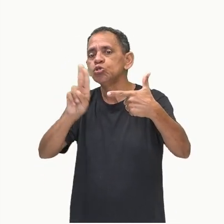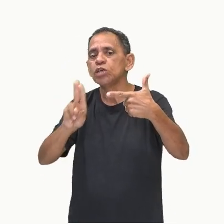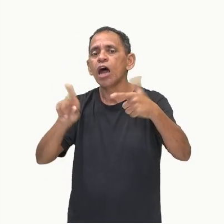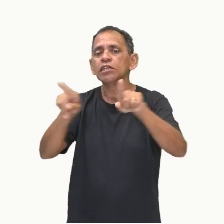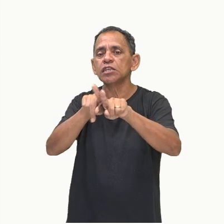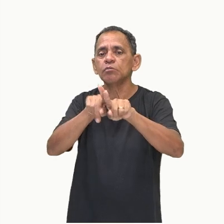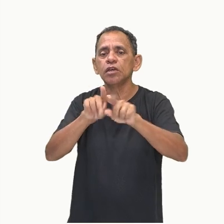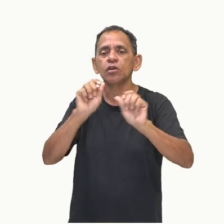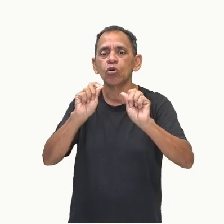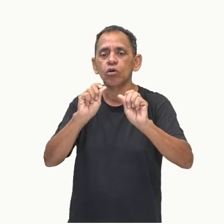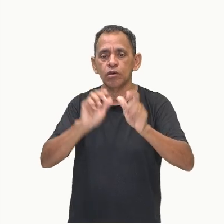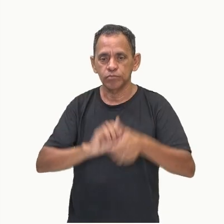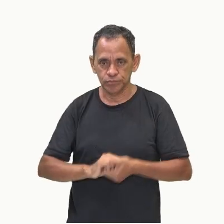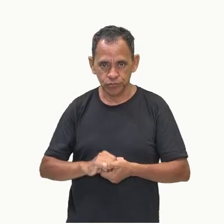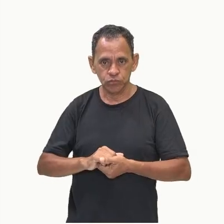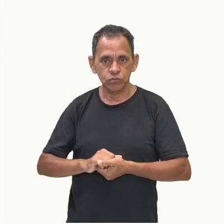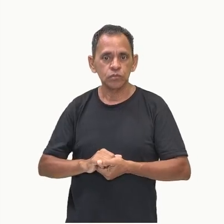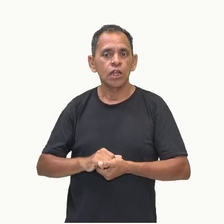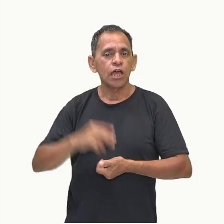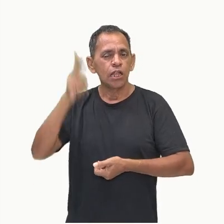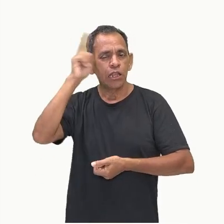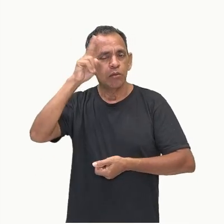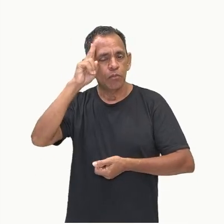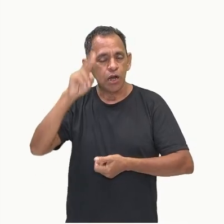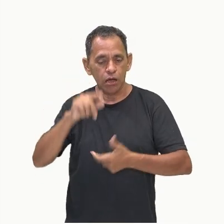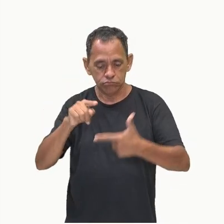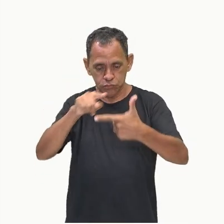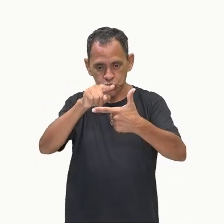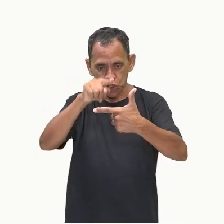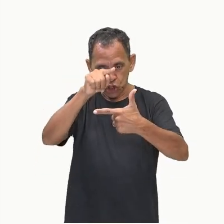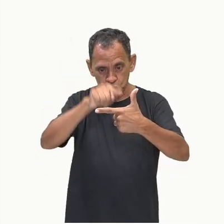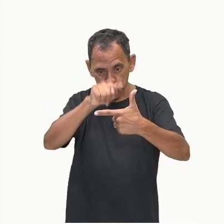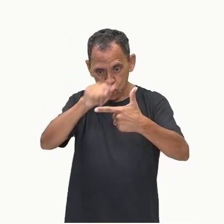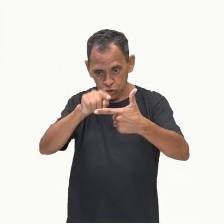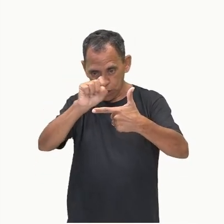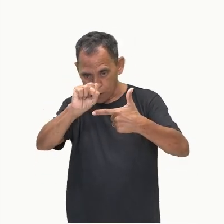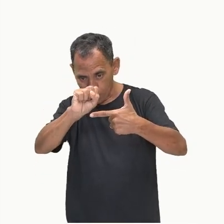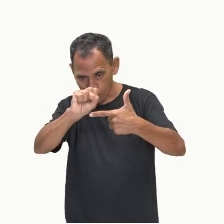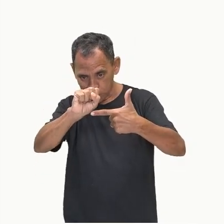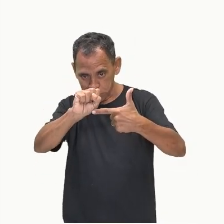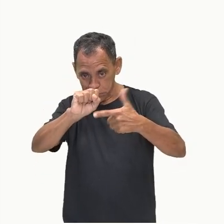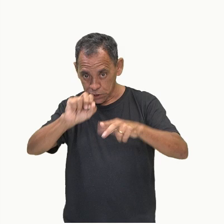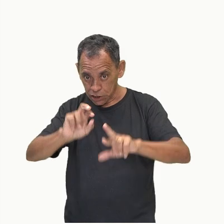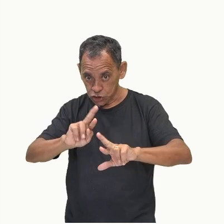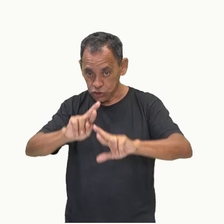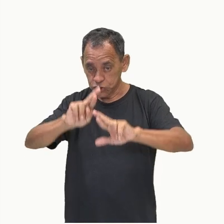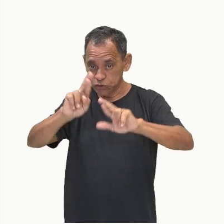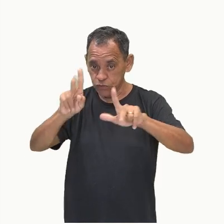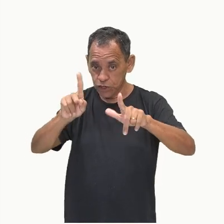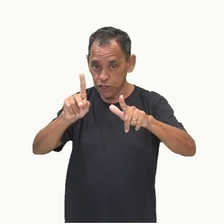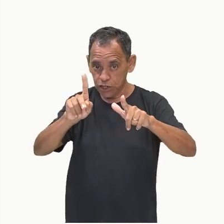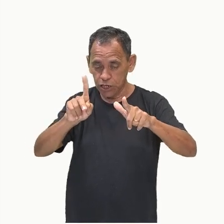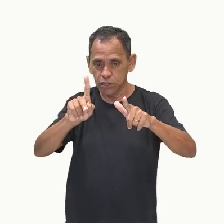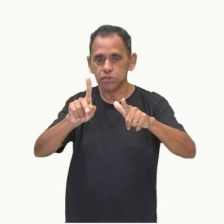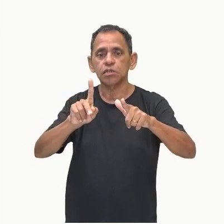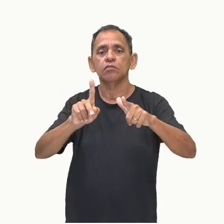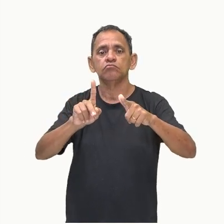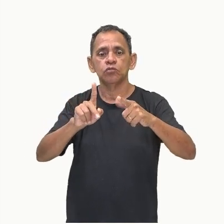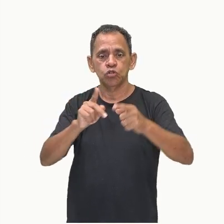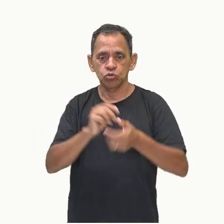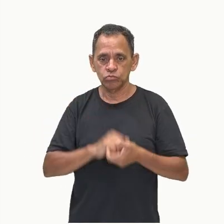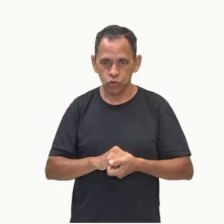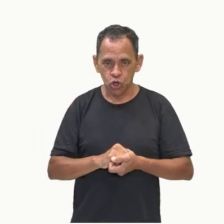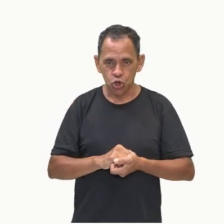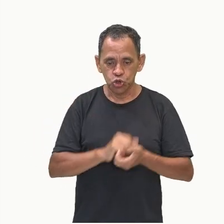o Del S será a diferença da posição final pela posição inicial e o